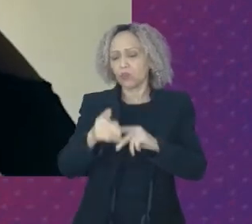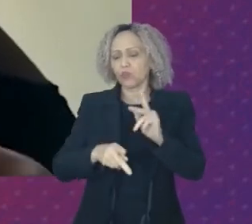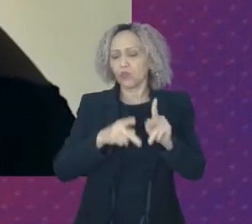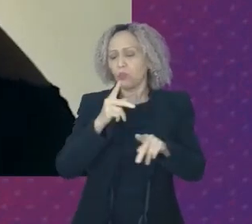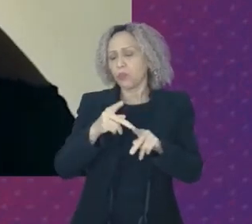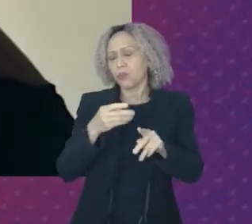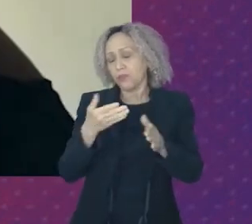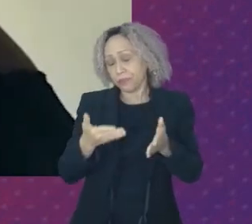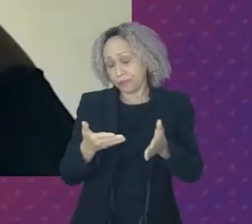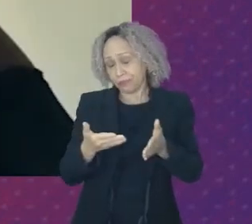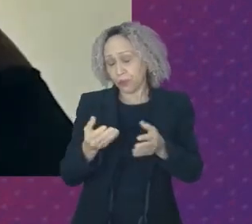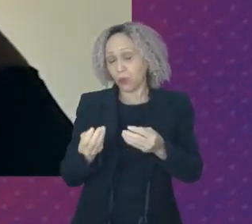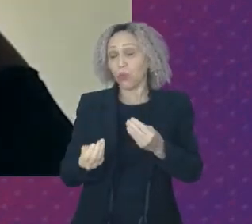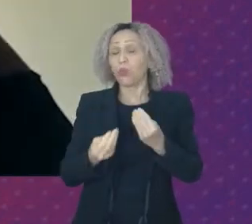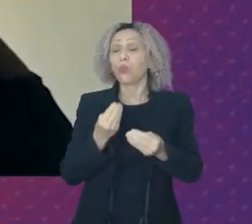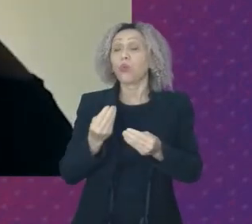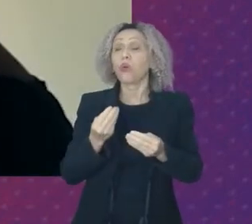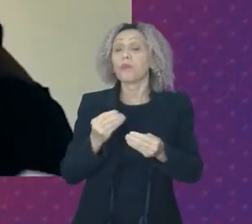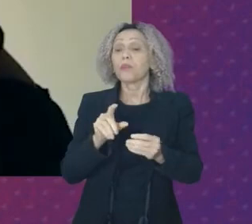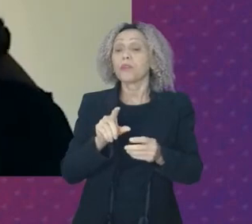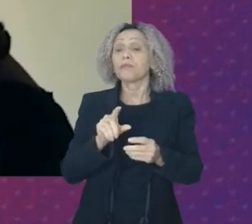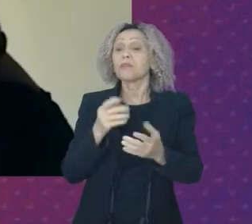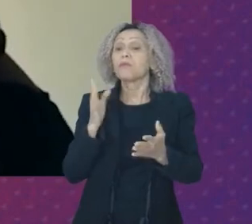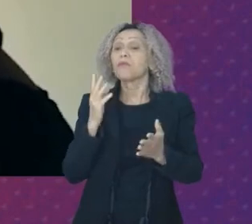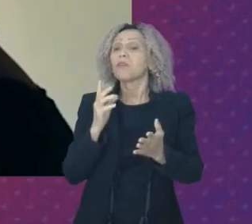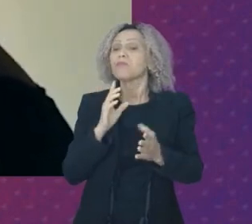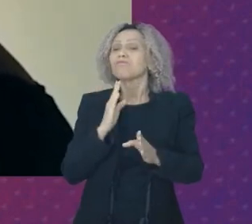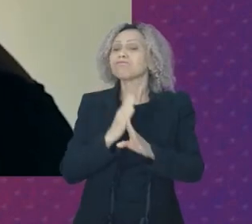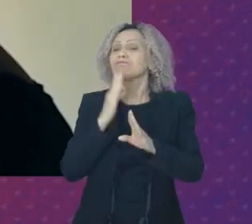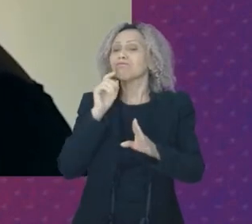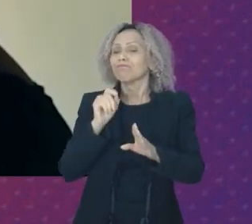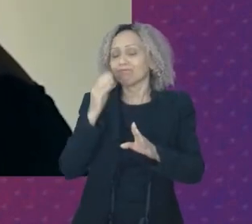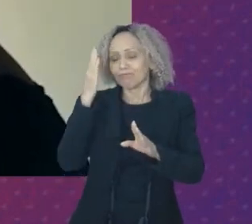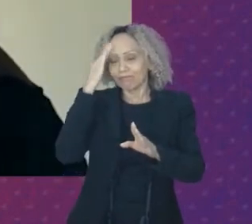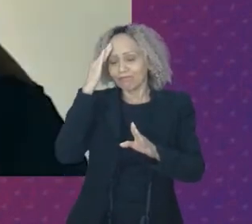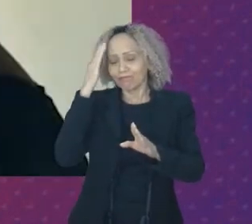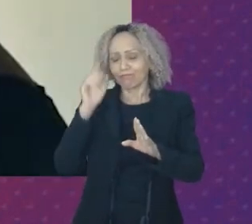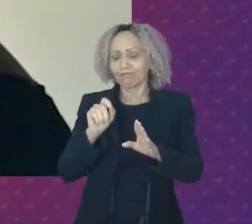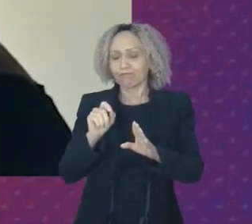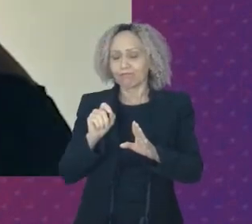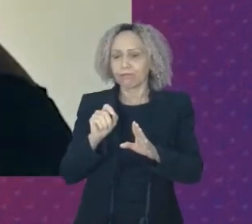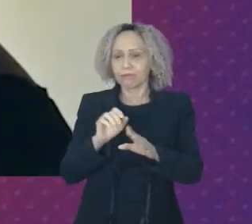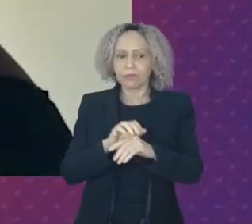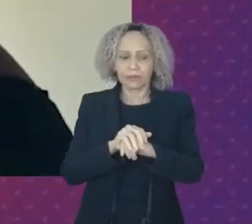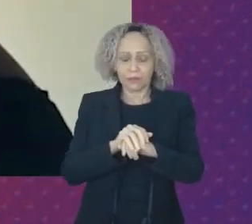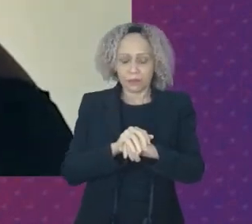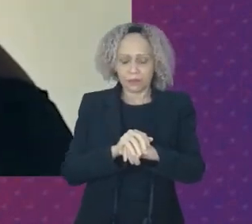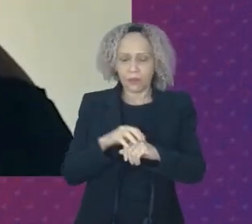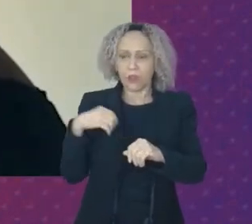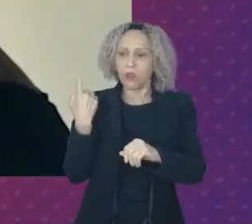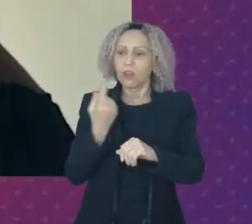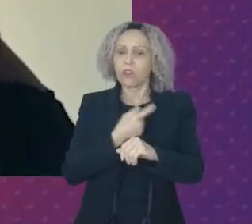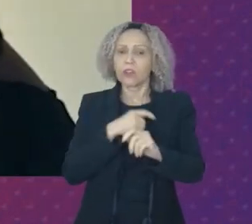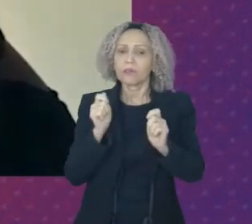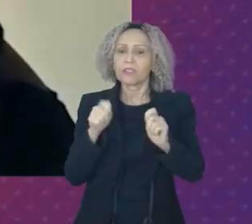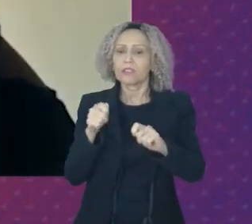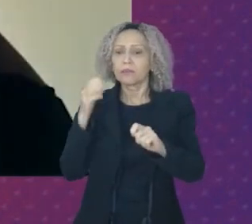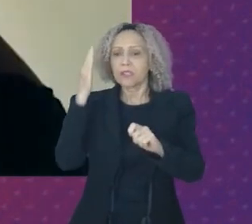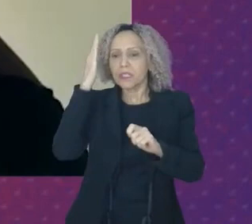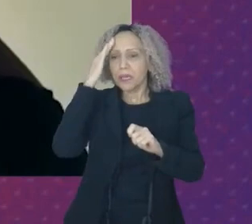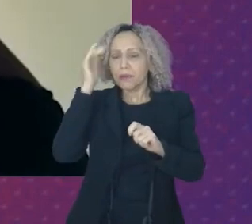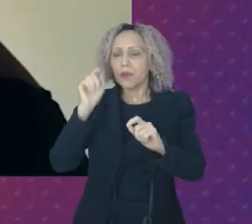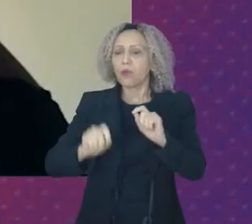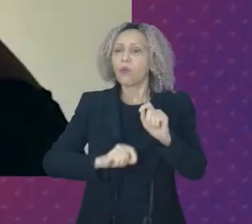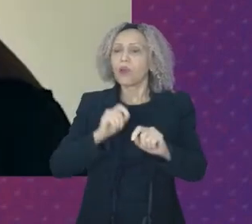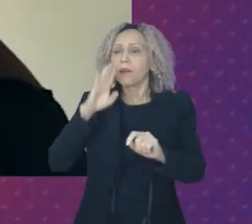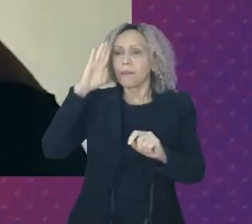essa seleção do que é que pode ou que não pode, de fato, virar este conteúdo? A gente tem que saber, prioritariamente,